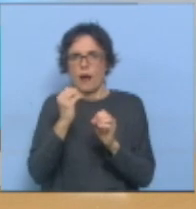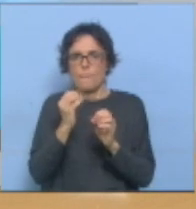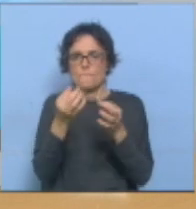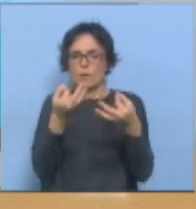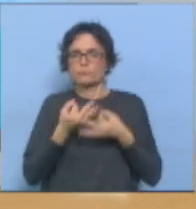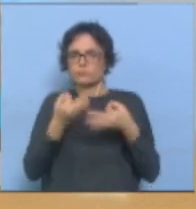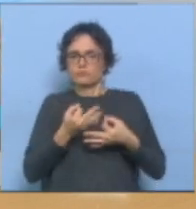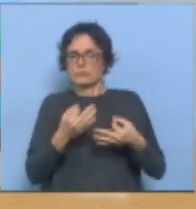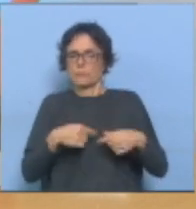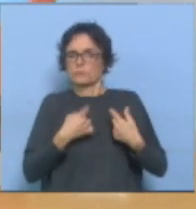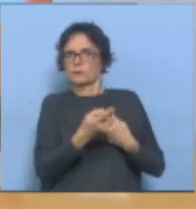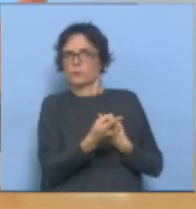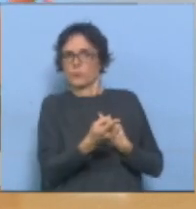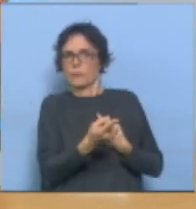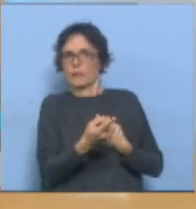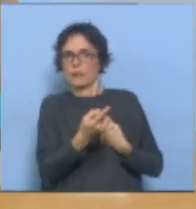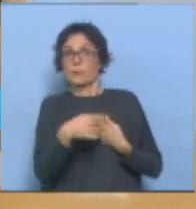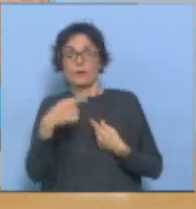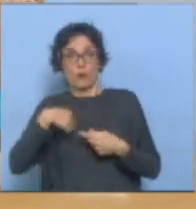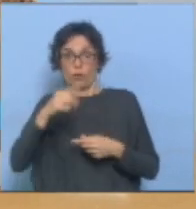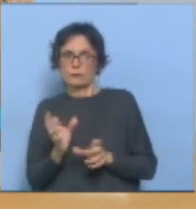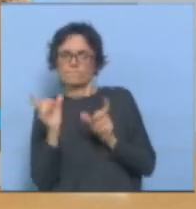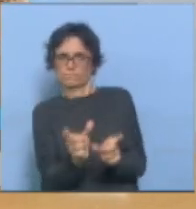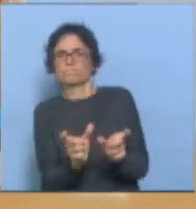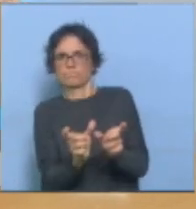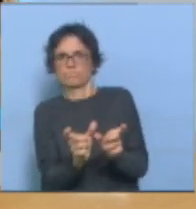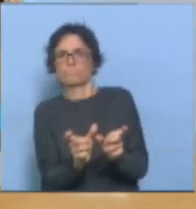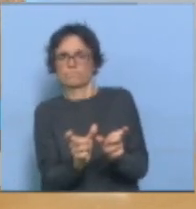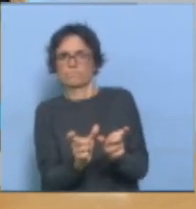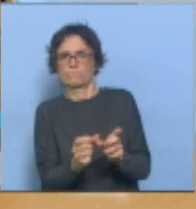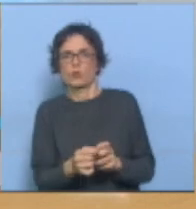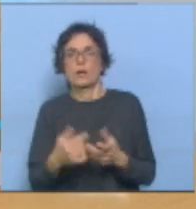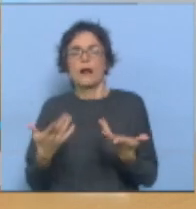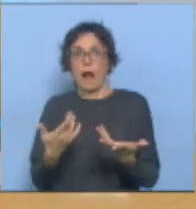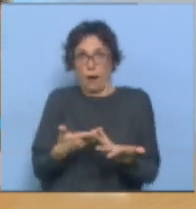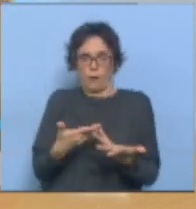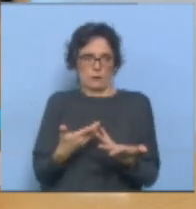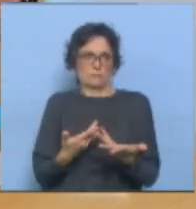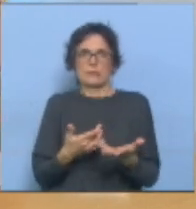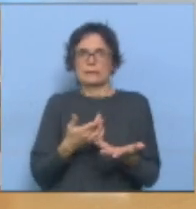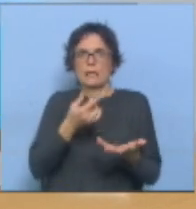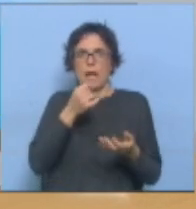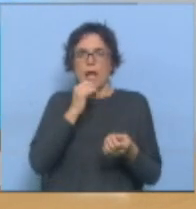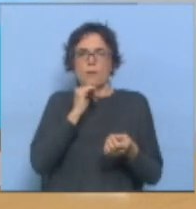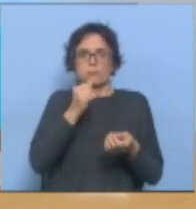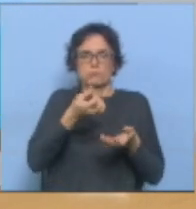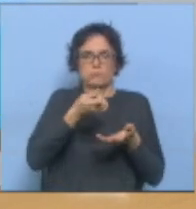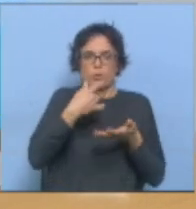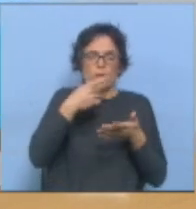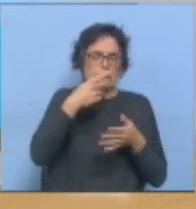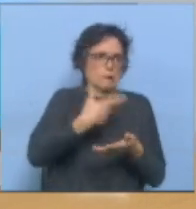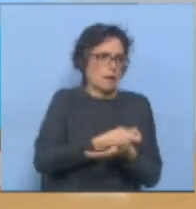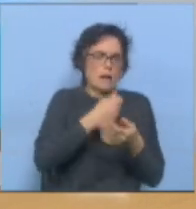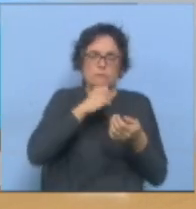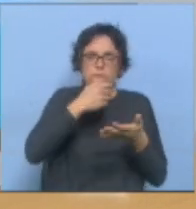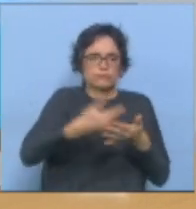tempo, a eutanásia ou o suicídio assistido ser legalizado vai contra aquilo que nós fazemos todos os